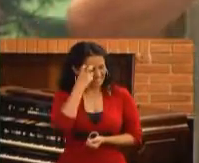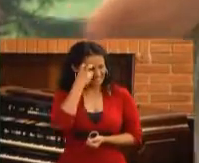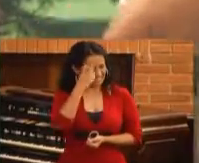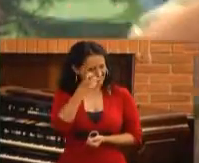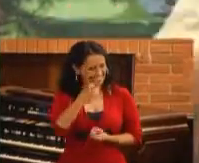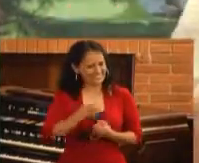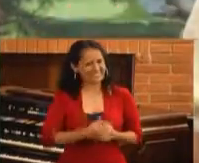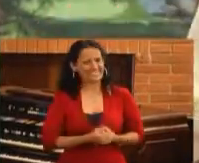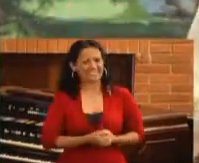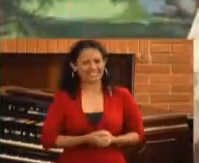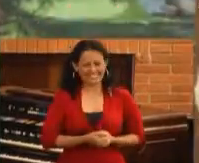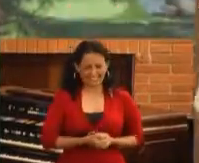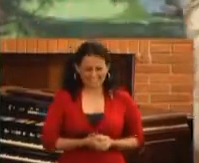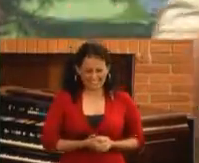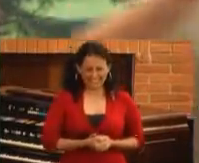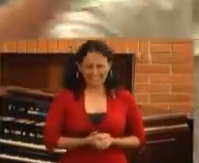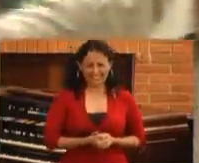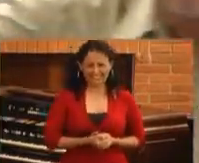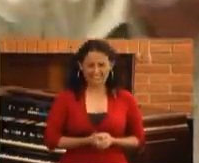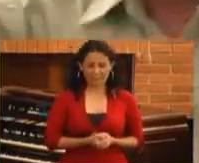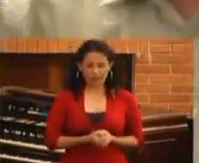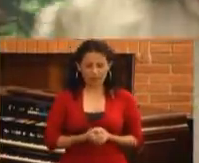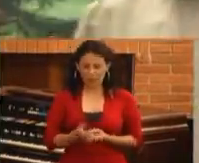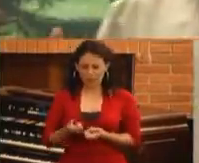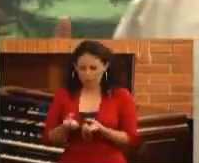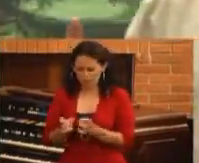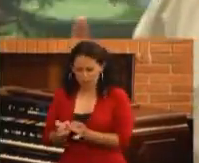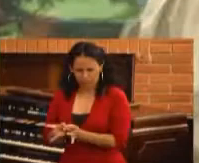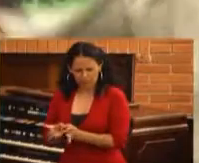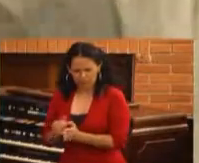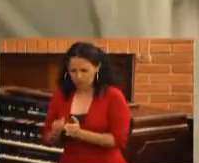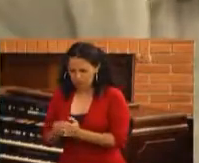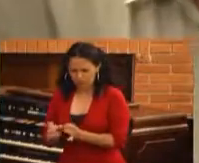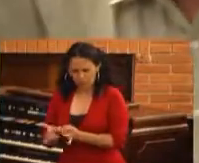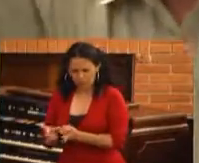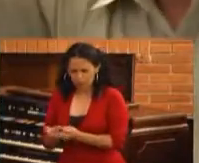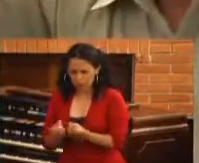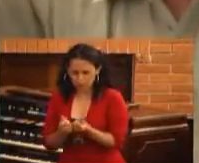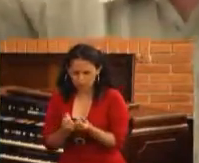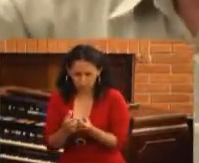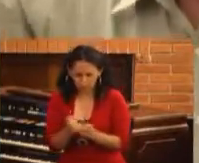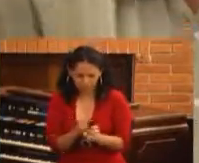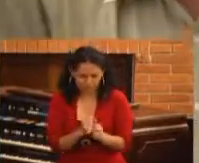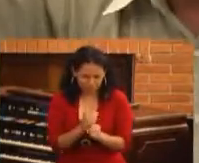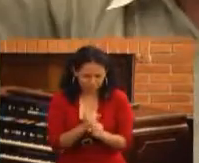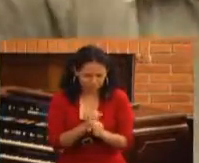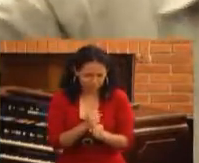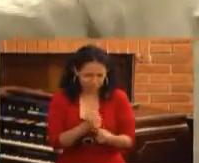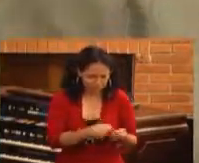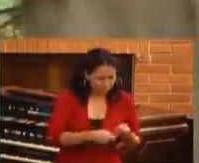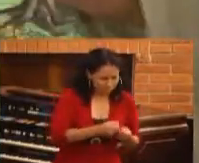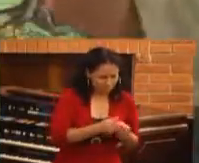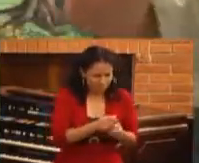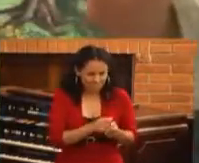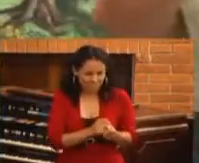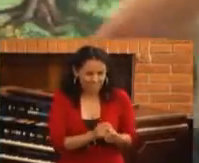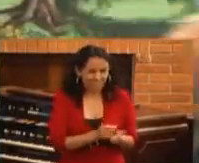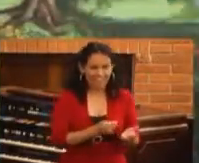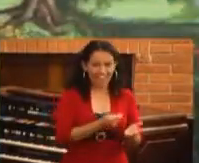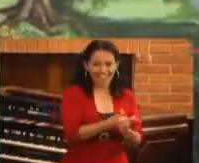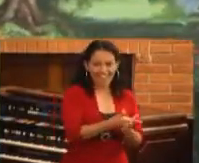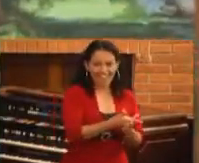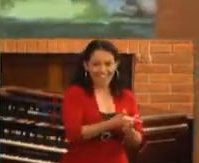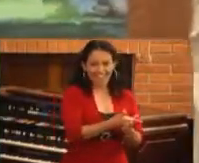E capitaliza, vende tudo que tem. Forma um montante